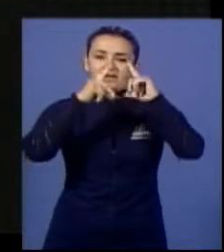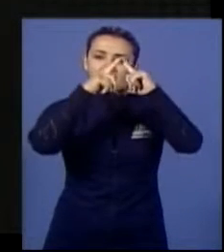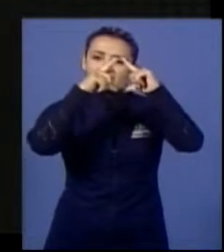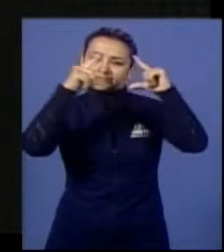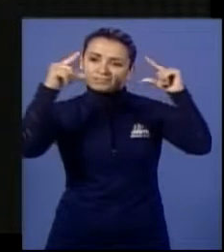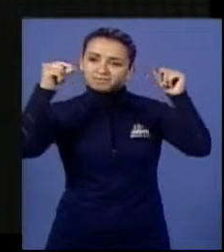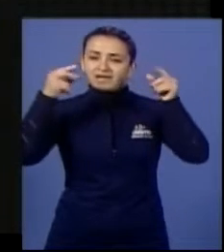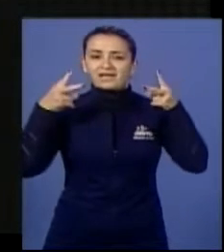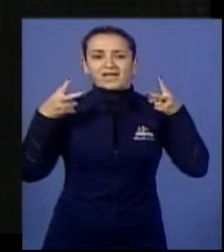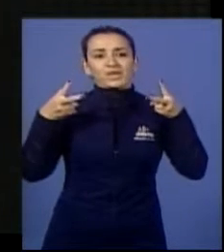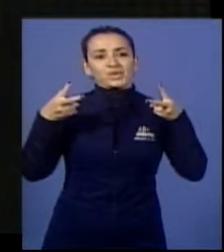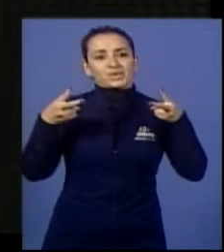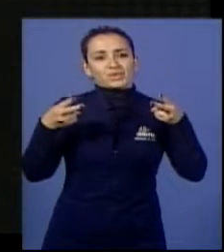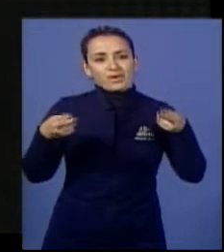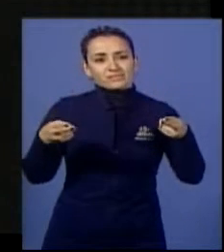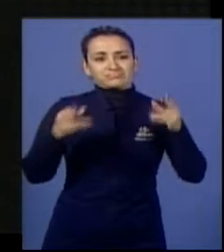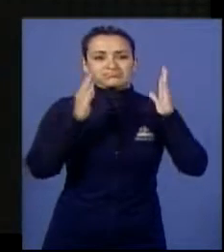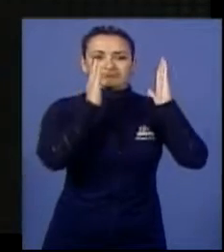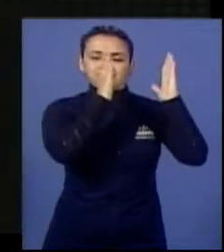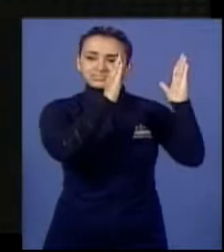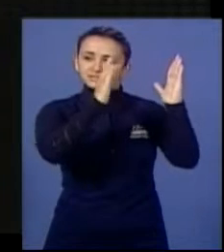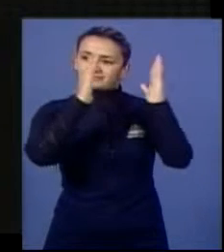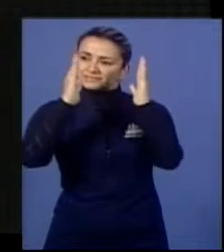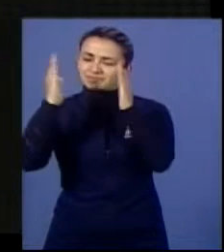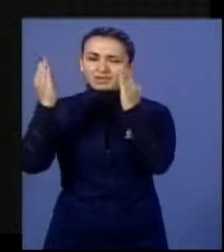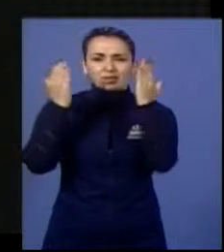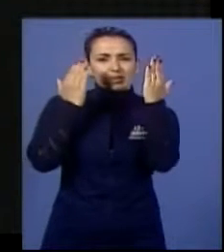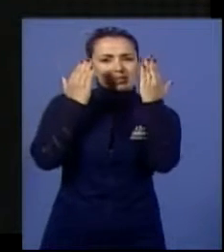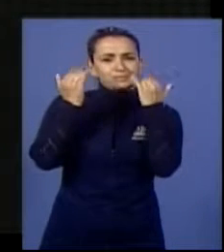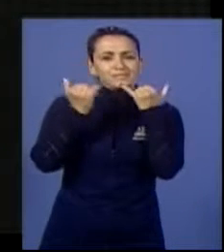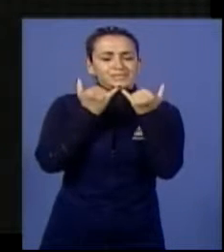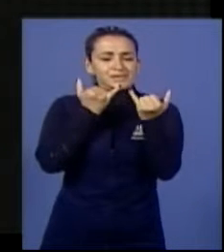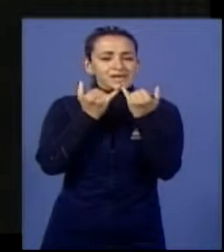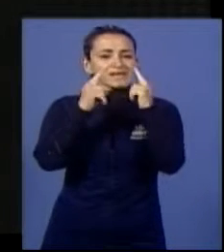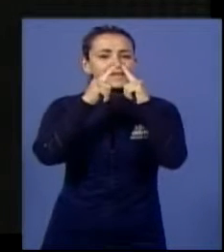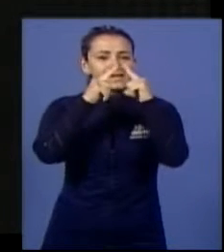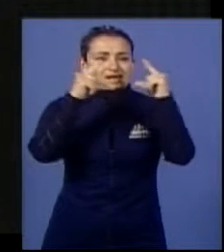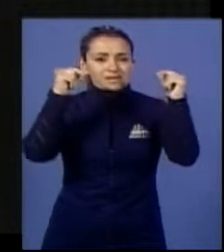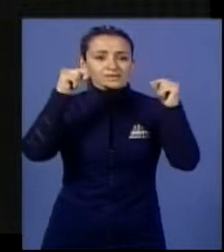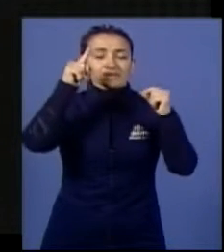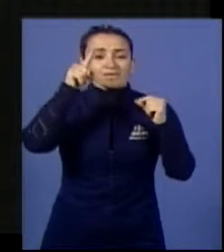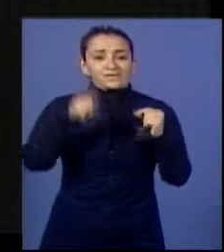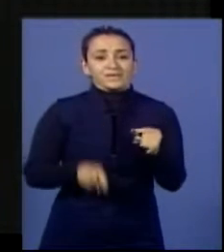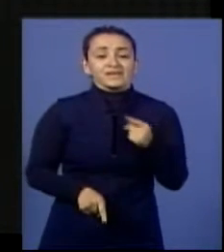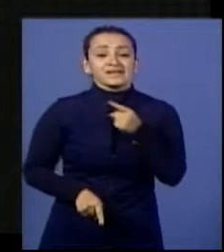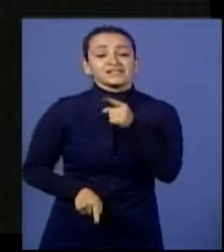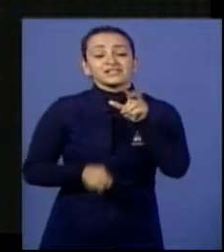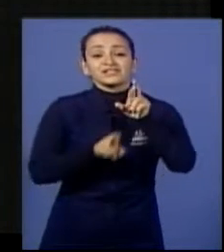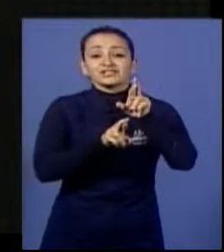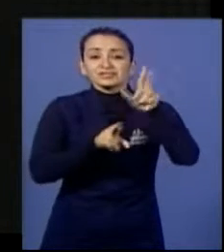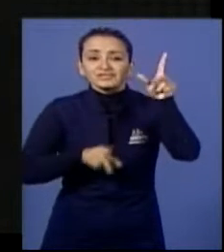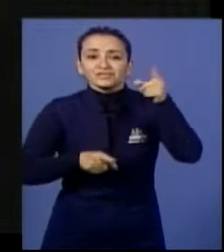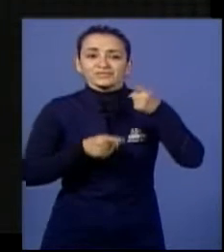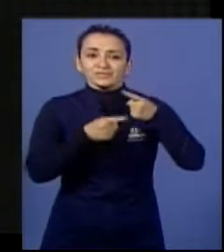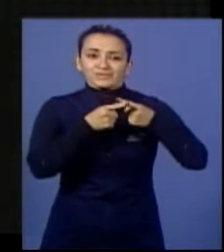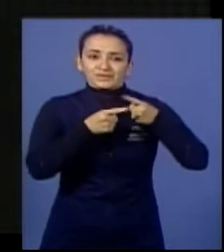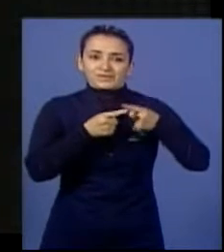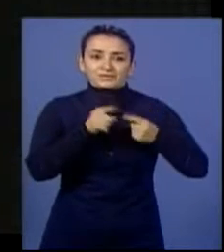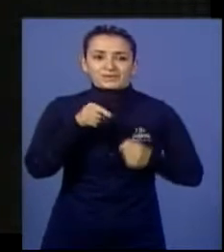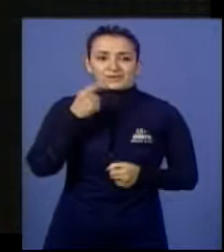posição? Exatamente. Não, né? Essa isomeria aqui é de função. Função. Porque o nome da isomeria é o nome da diferença. Isso aqui é um